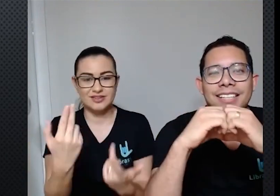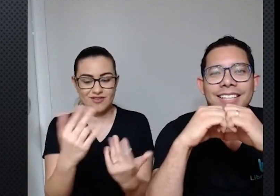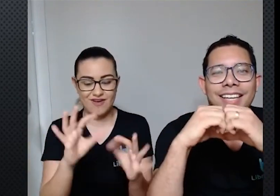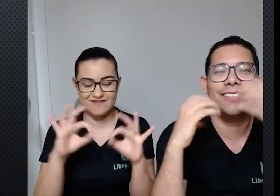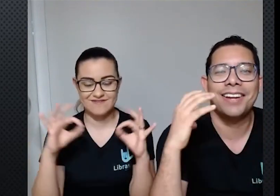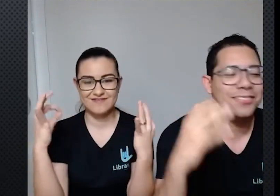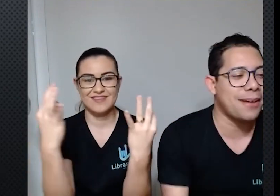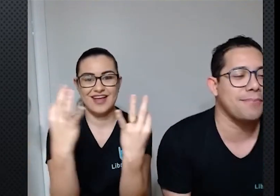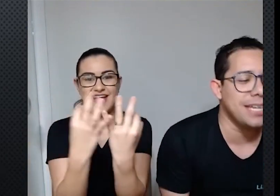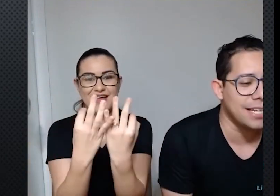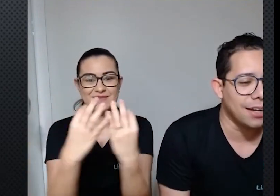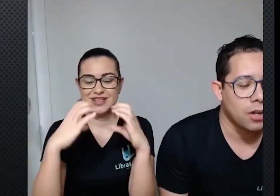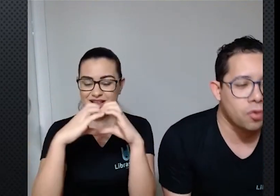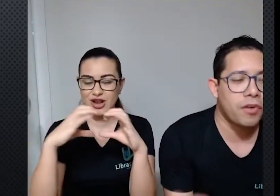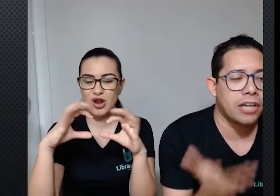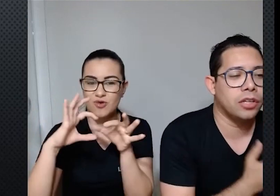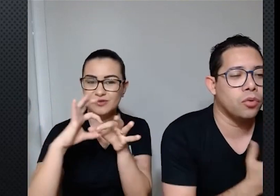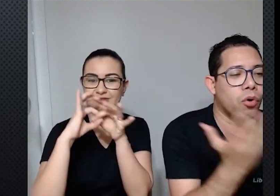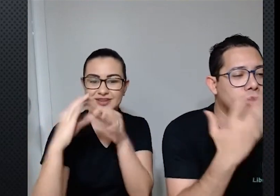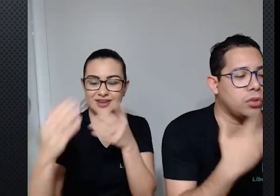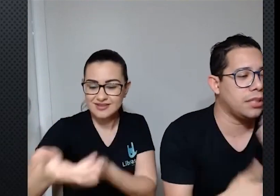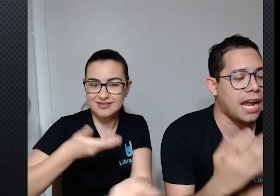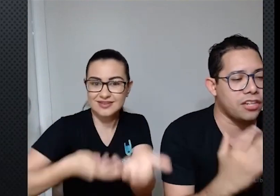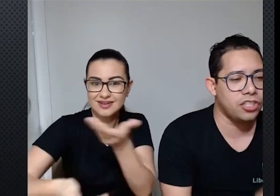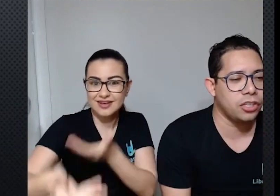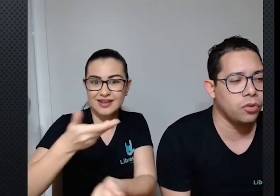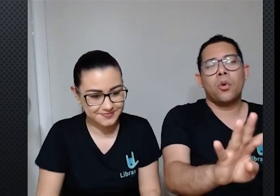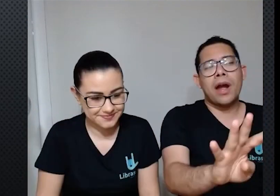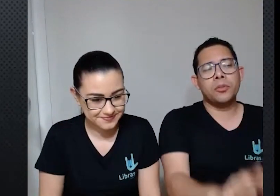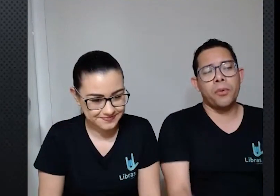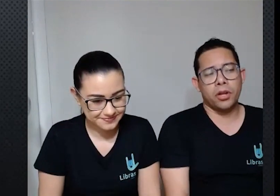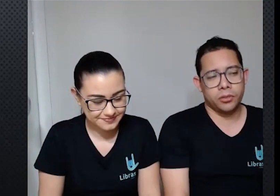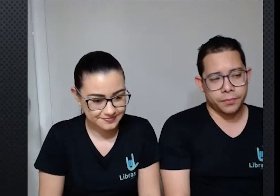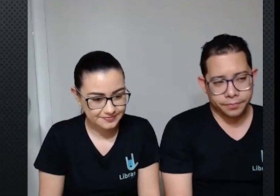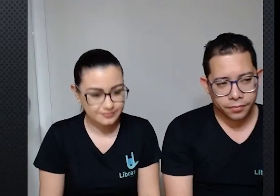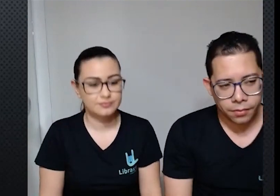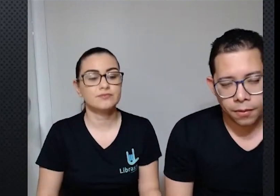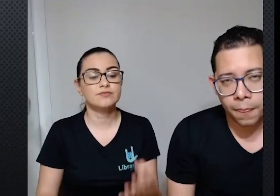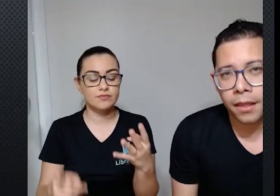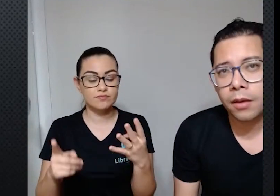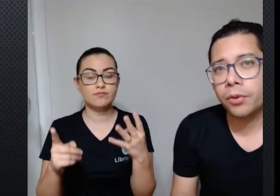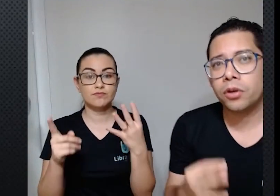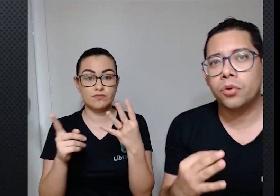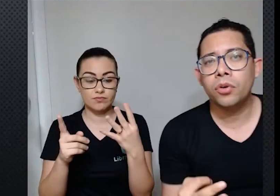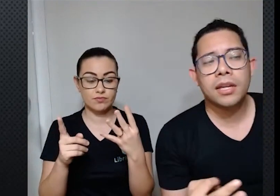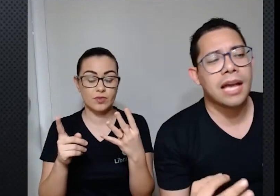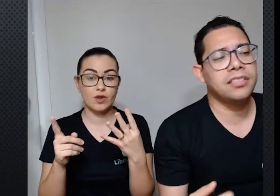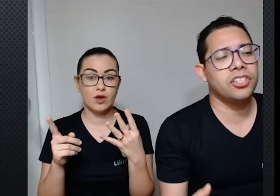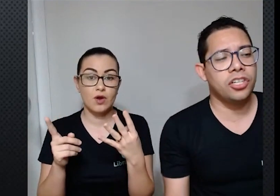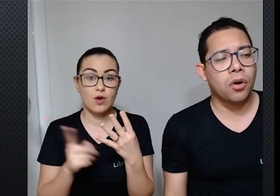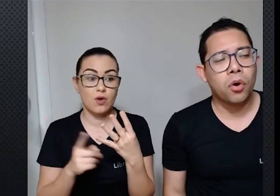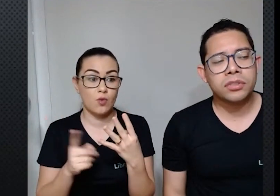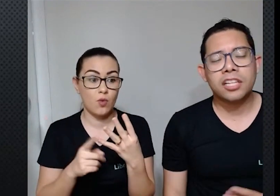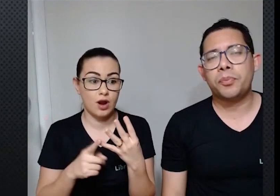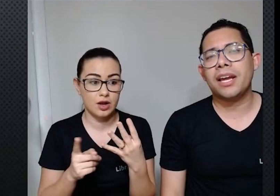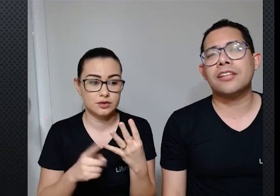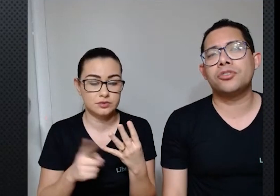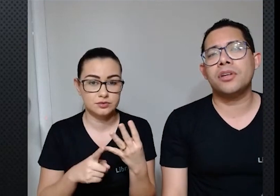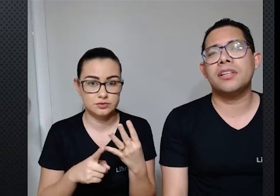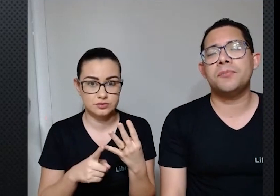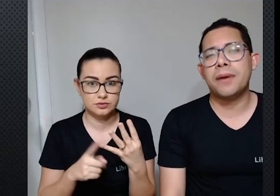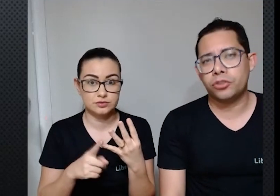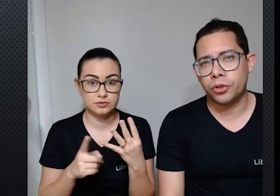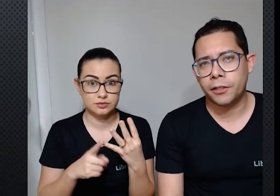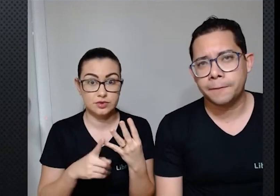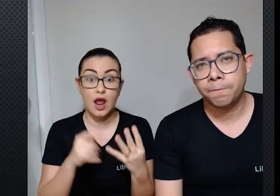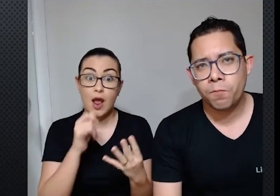né? Que essa aqui parece família. Um vai ajudando o outro, interagindo. Quarto ponto. Procure assistir outras pregações